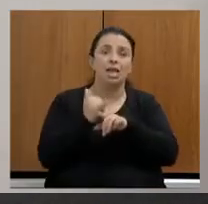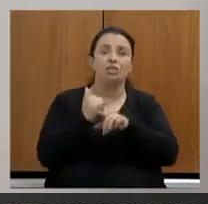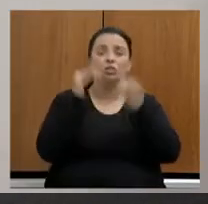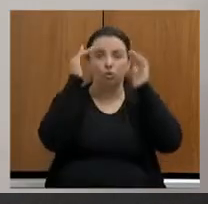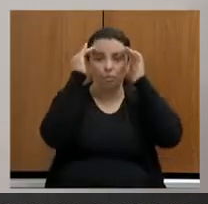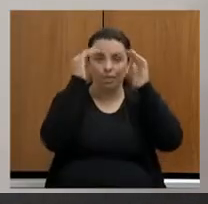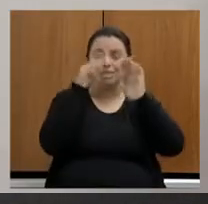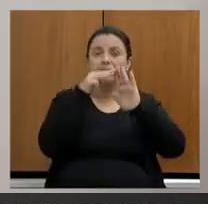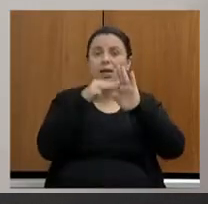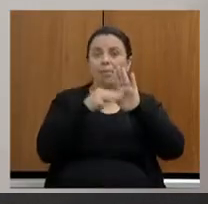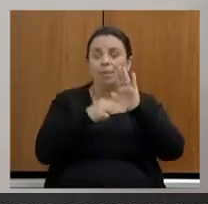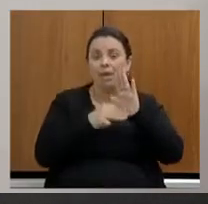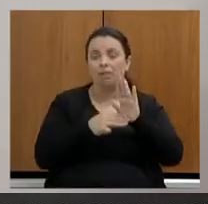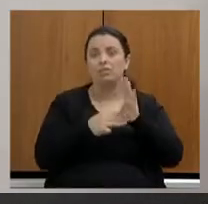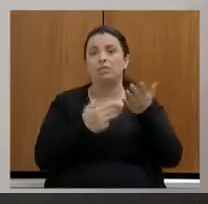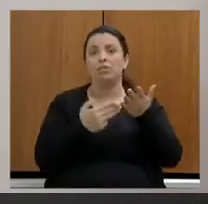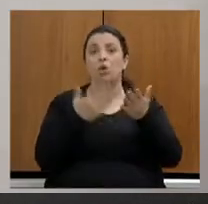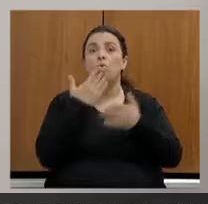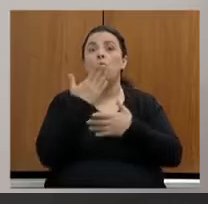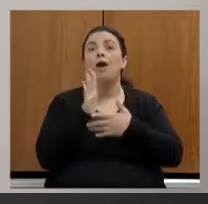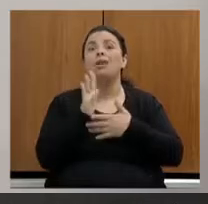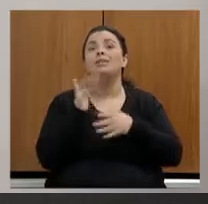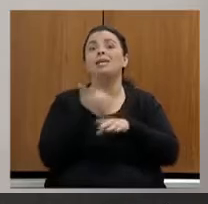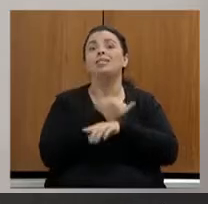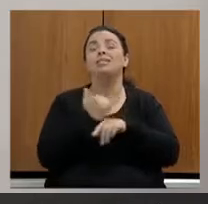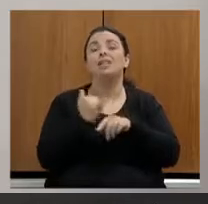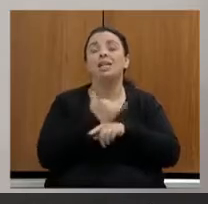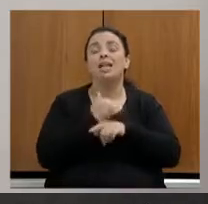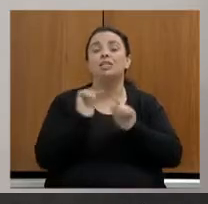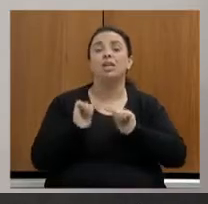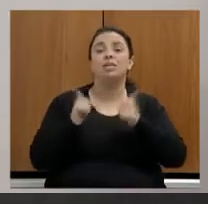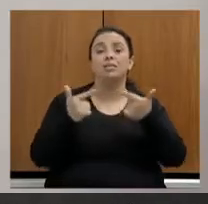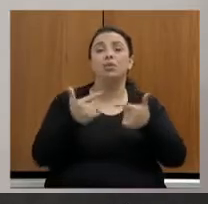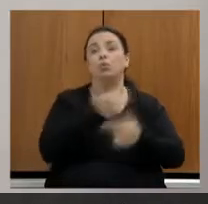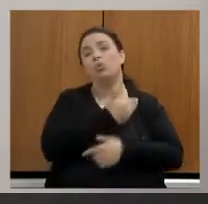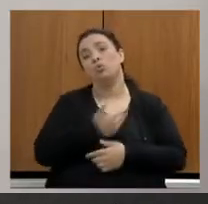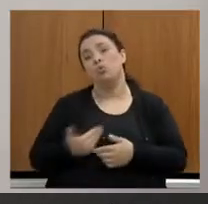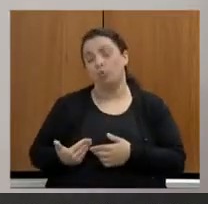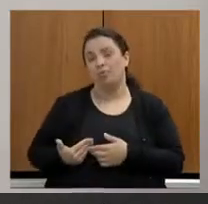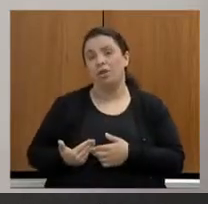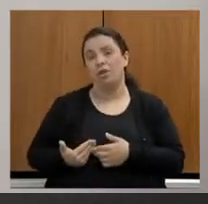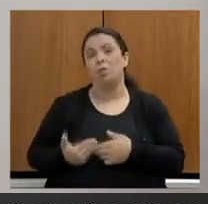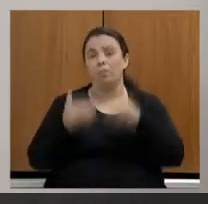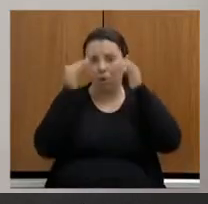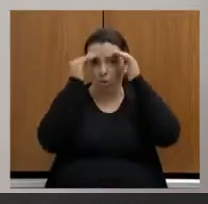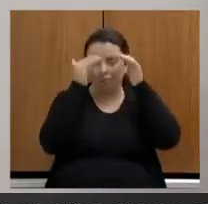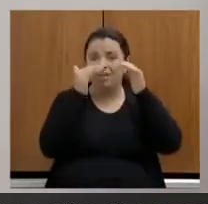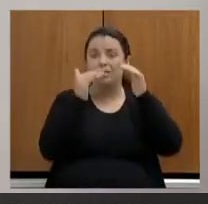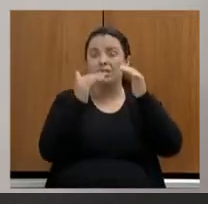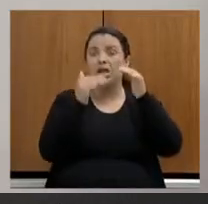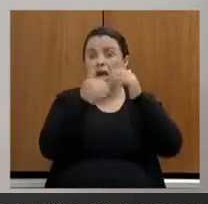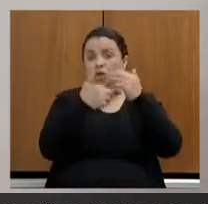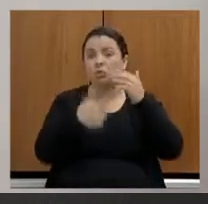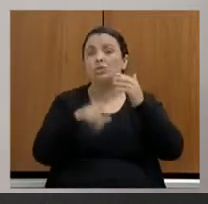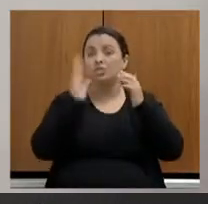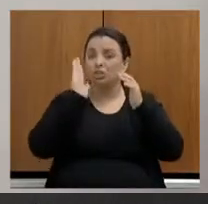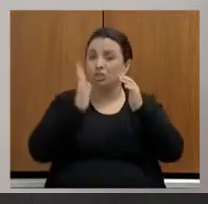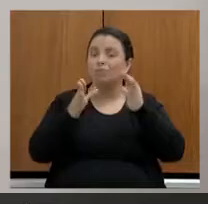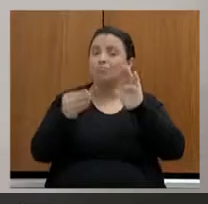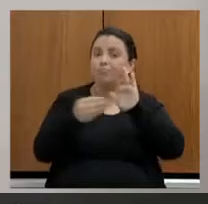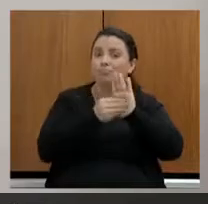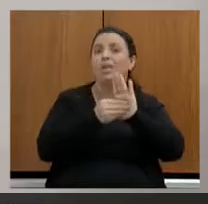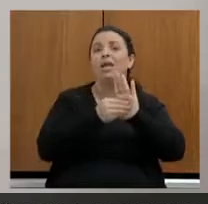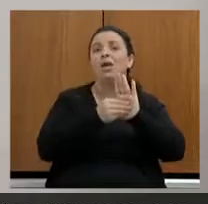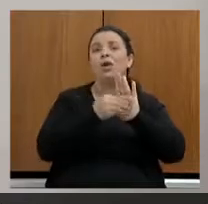além das netas quais seriam as estratégias e ações do Governo do Estado para cumprir aquilo que já está definida em lei